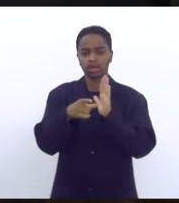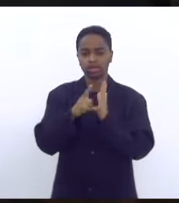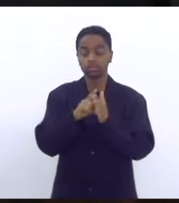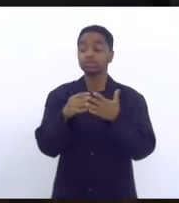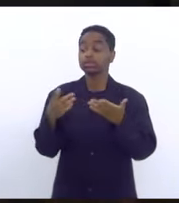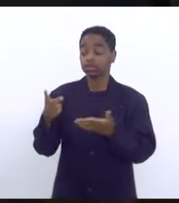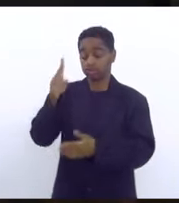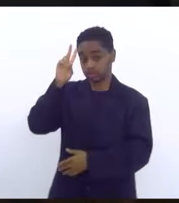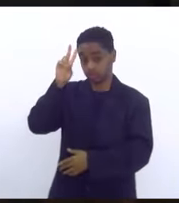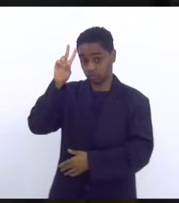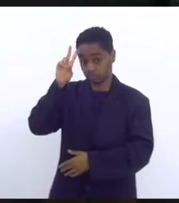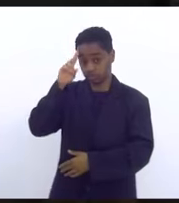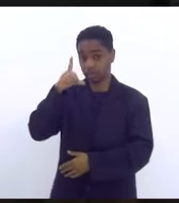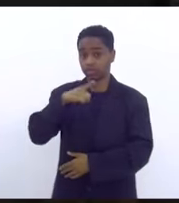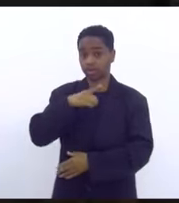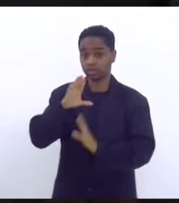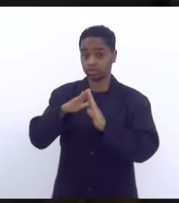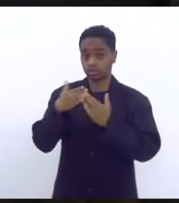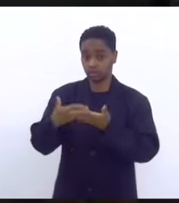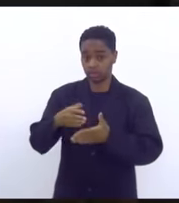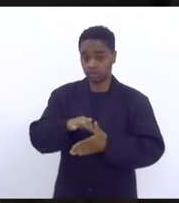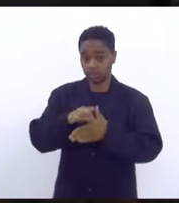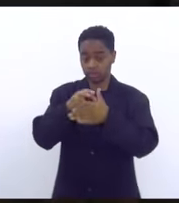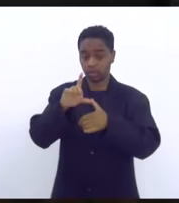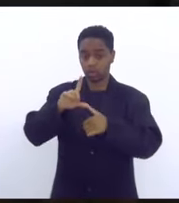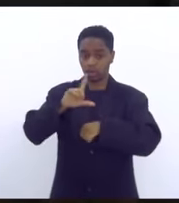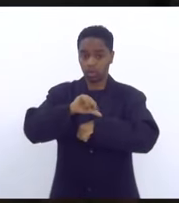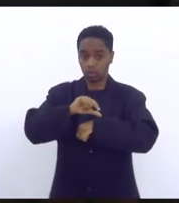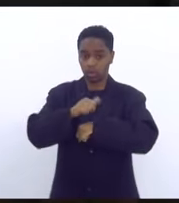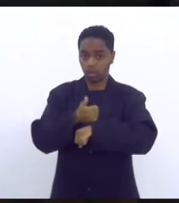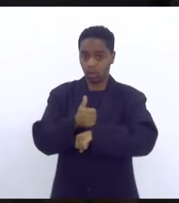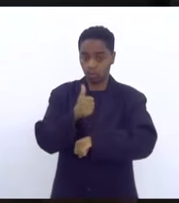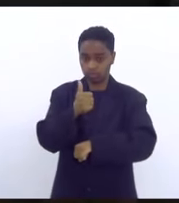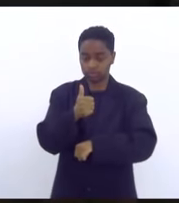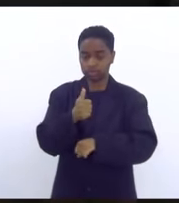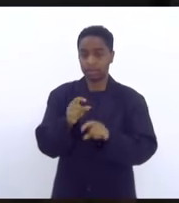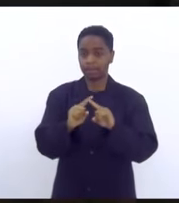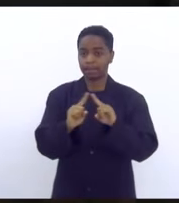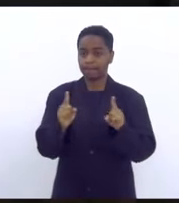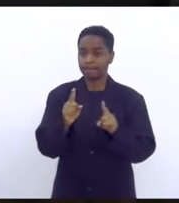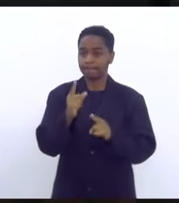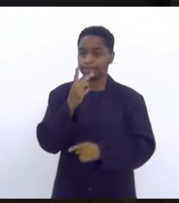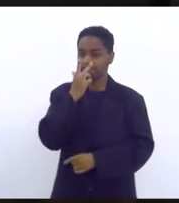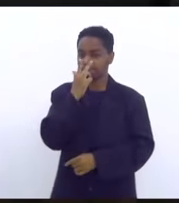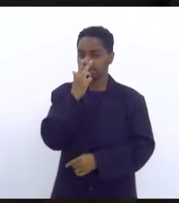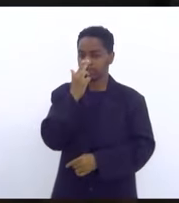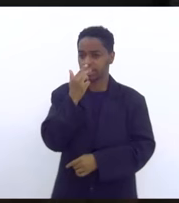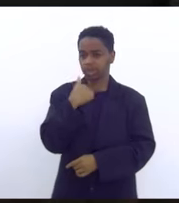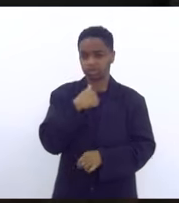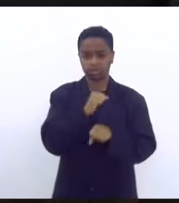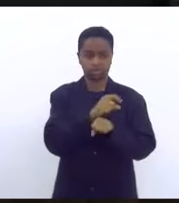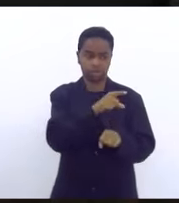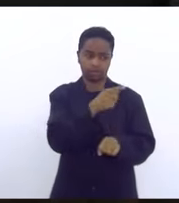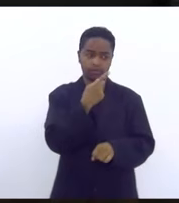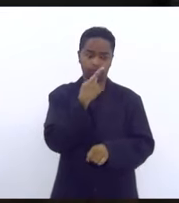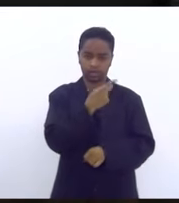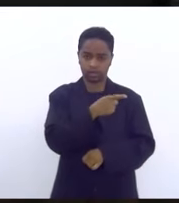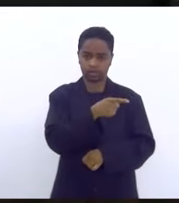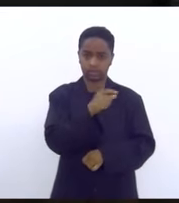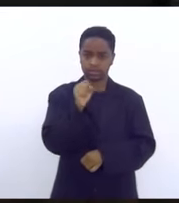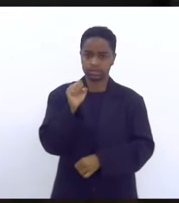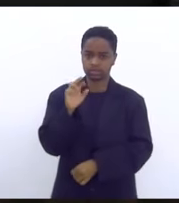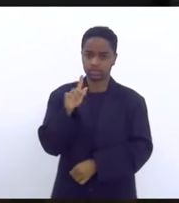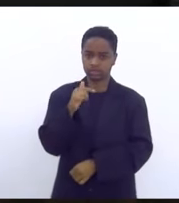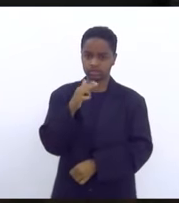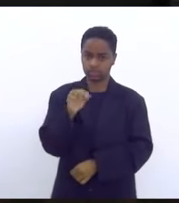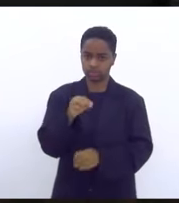Então, na segunda a gente vai fazer o Colégio de Líderes às 11 horas, mas pelo que me foi passado, eu vou esperar o doutor Serginho subir e